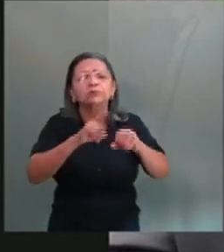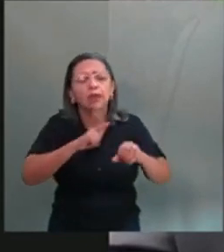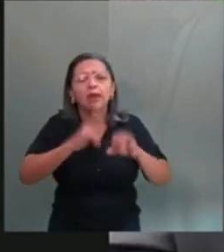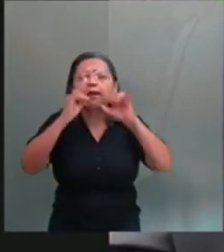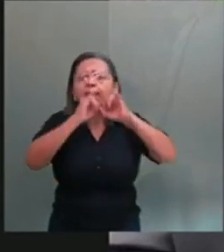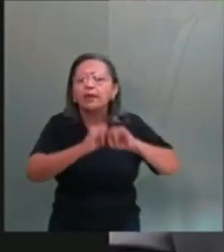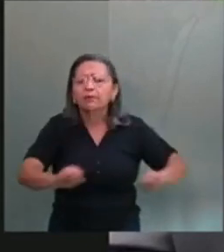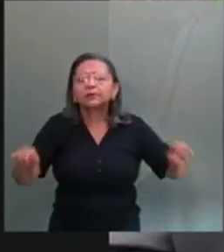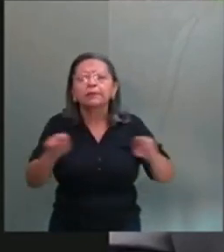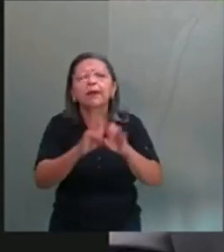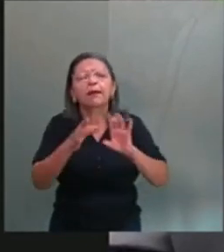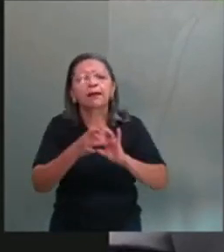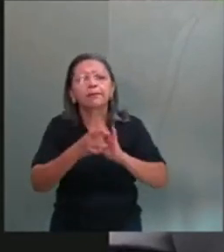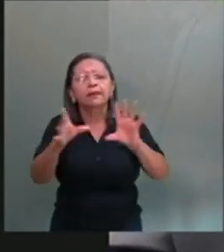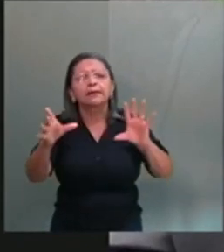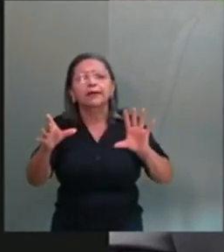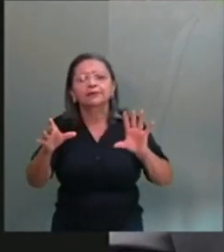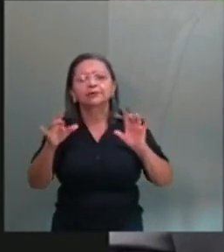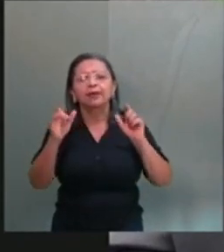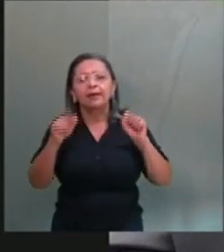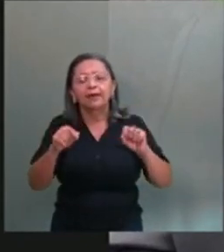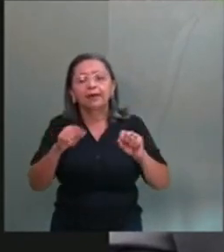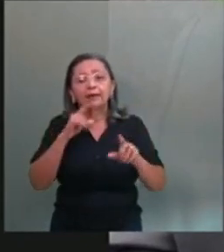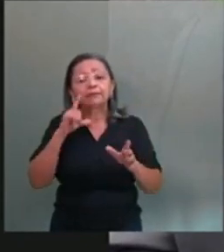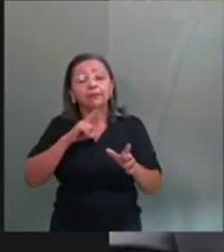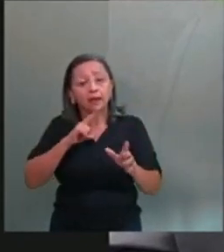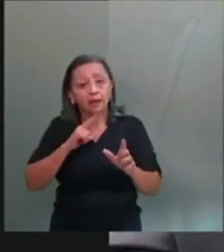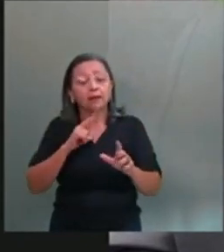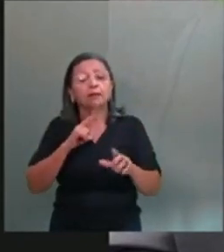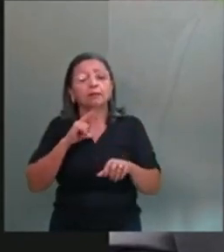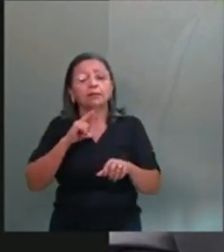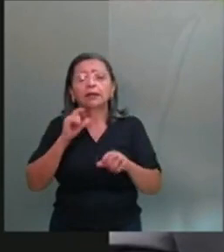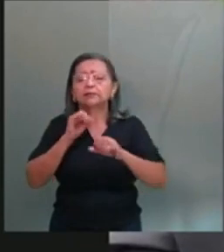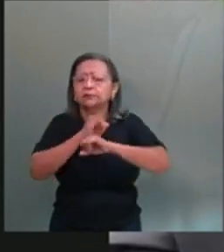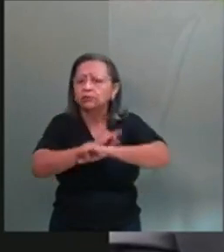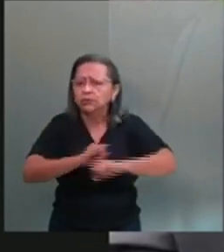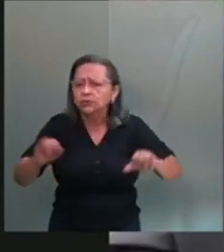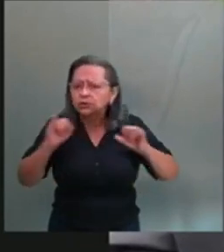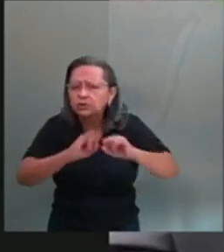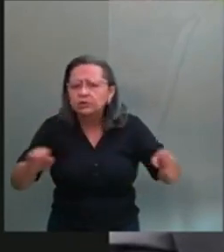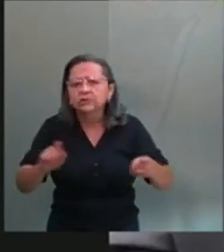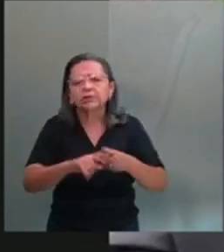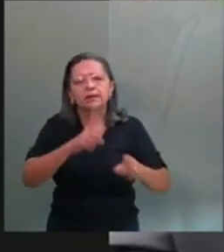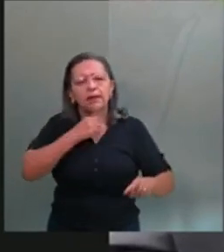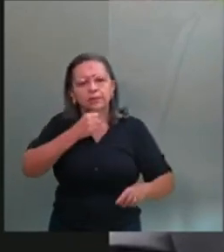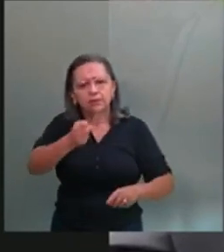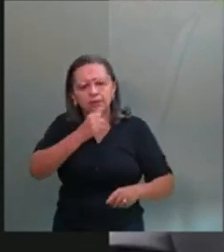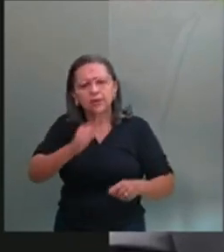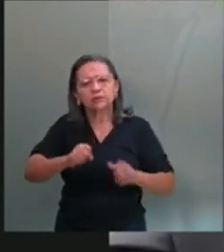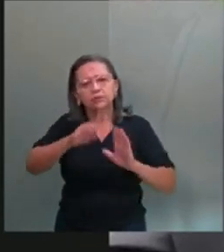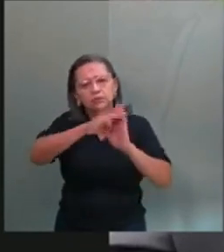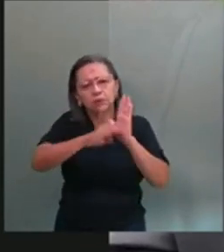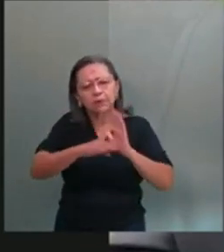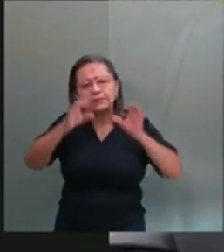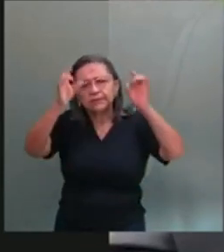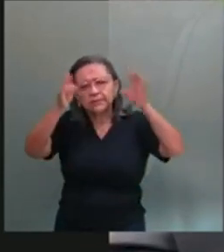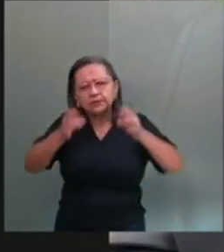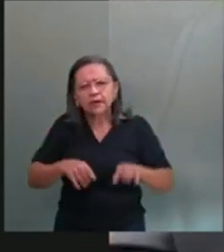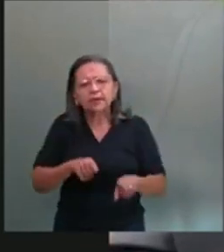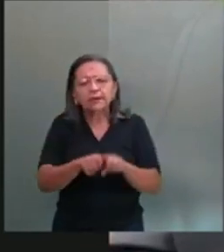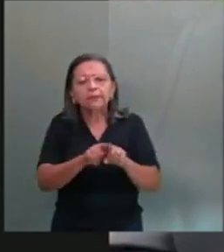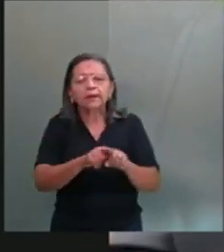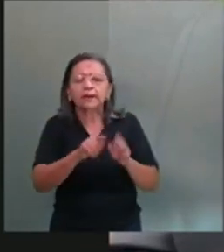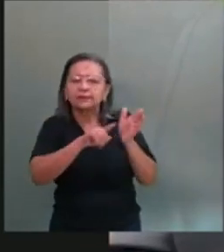informação e à liberdade civil encontram respaldo nas notícias, nas reportagens, nos programas especiais,